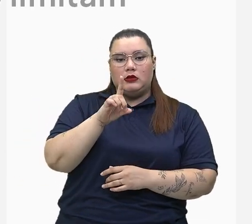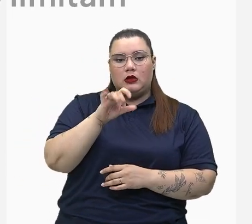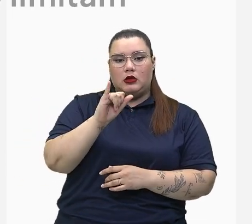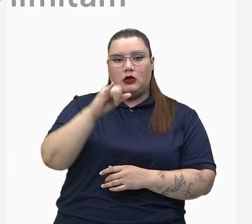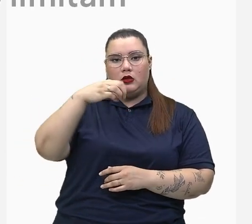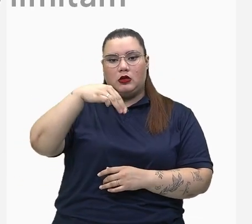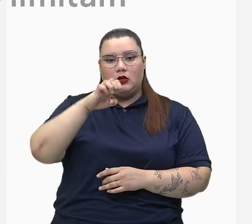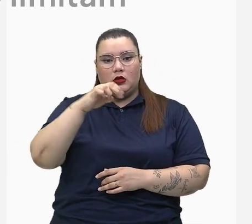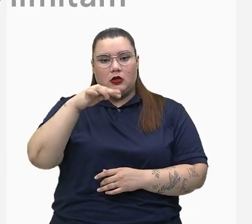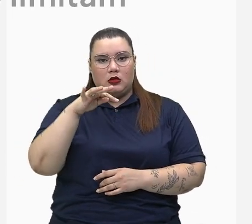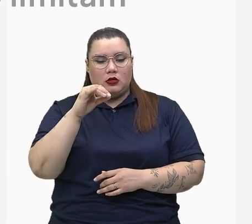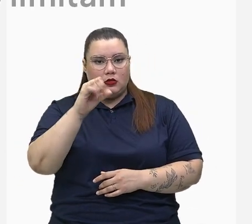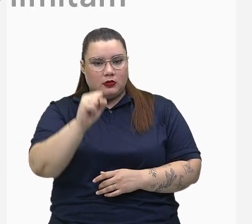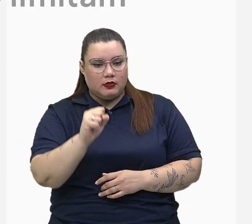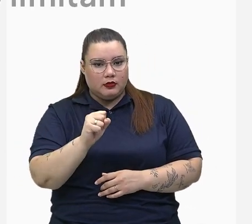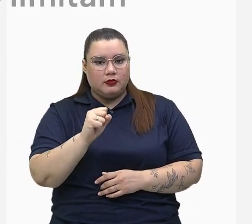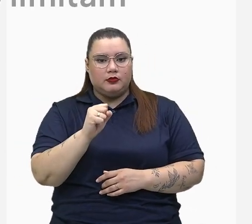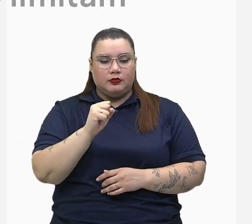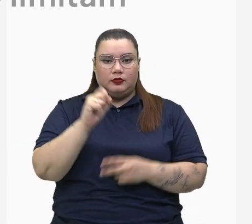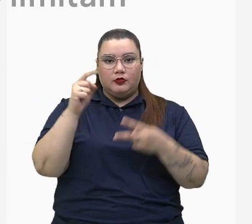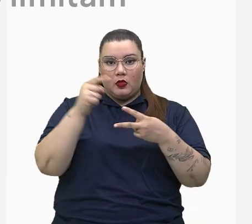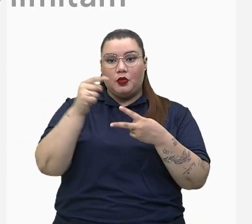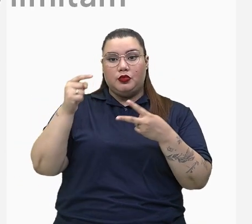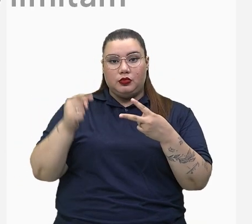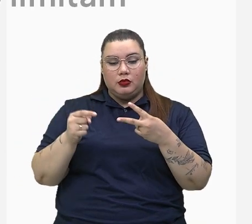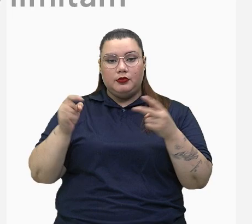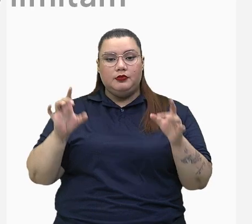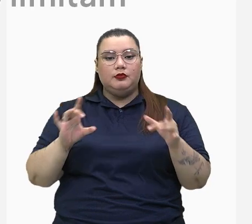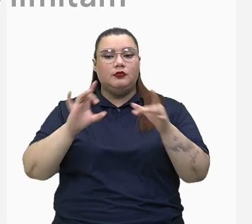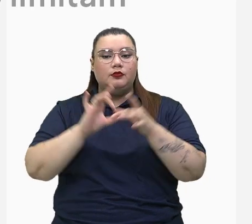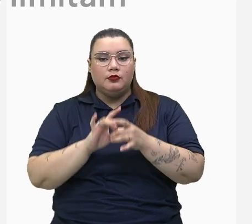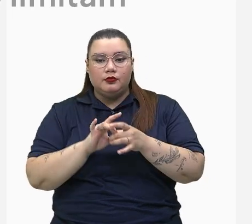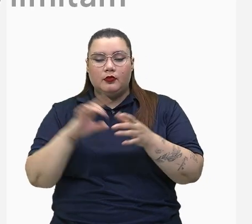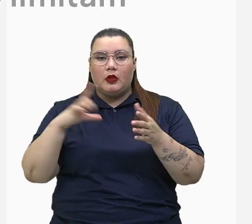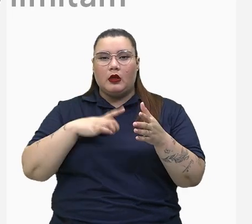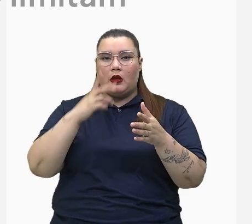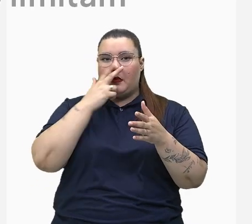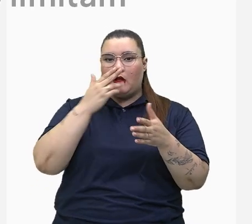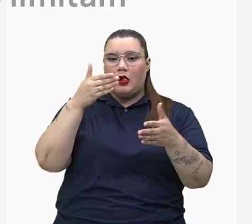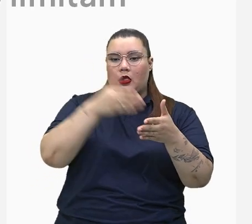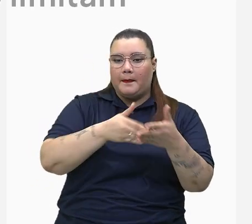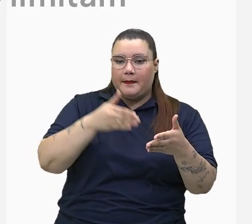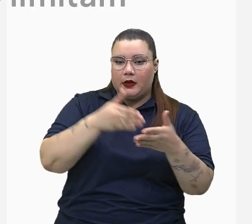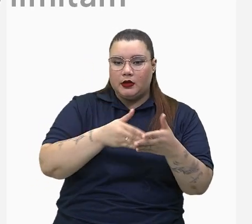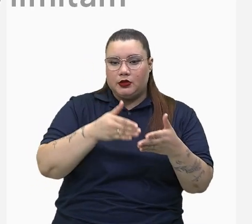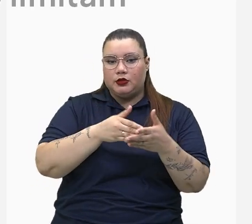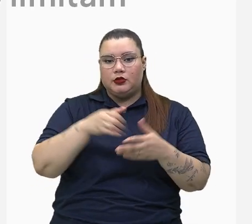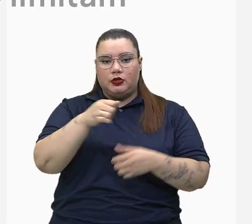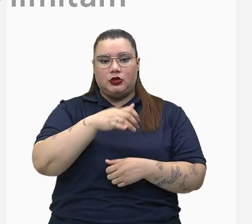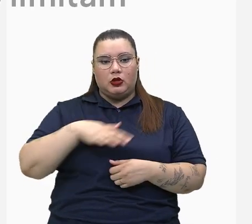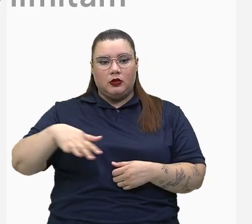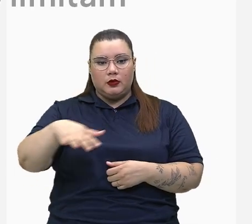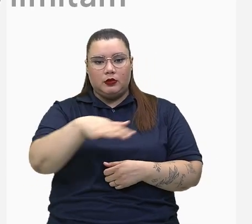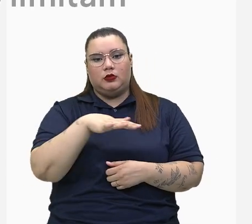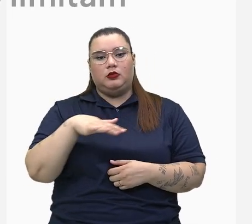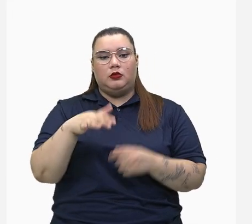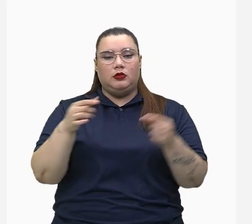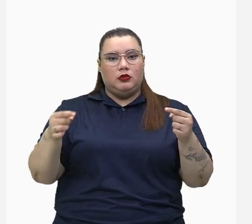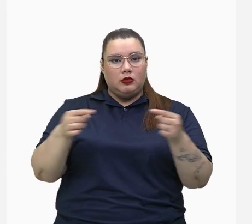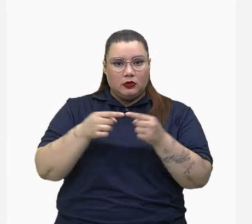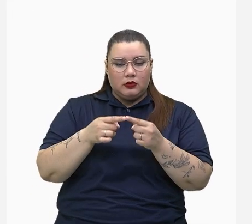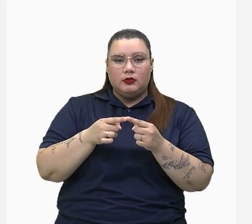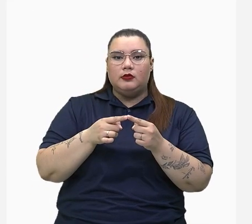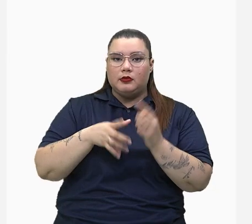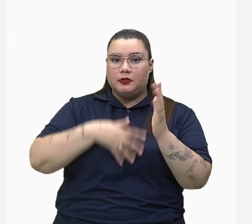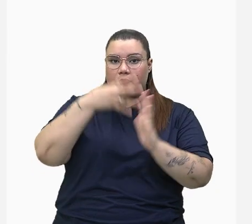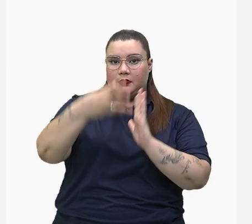esses escudos, o das Guianas e o brasileiro, eles limitam a nossa bacia sedimentar